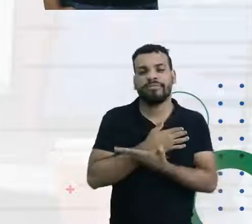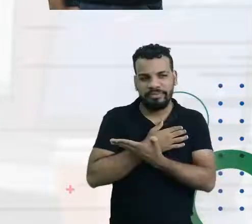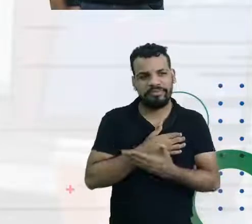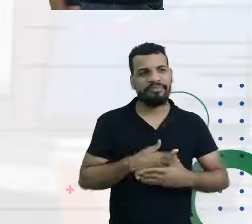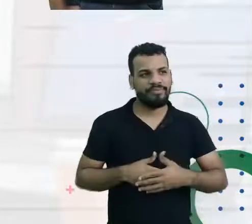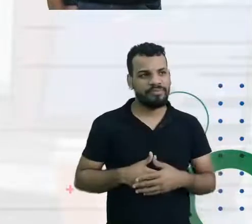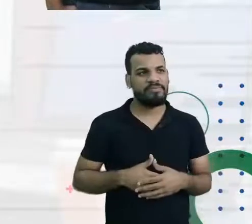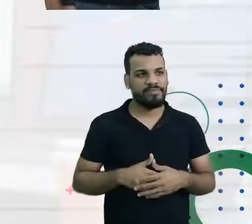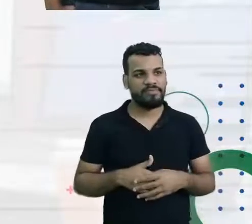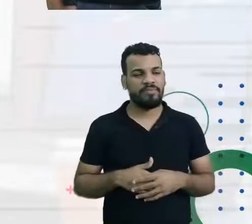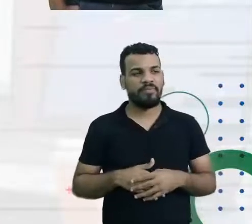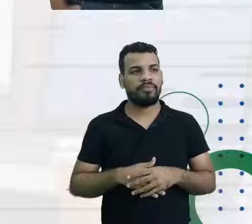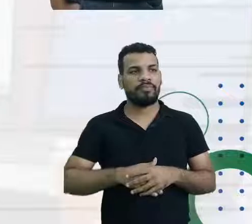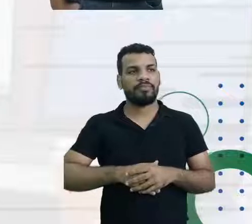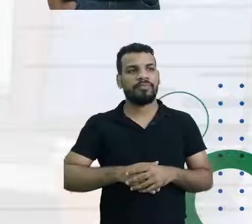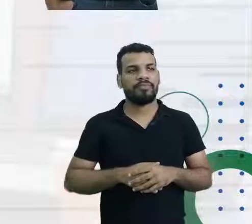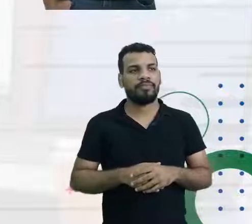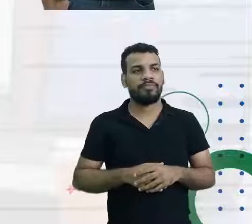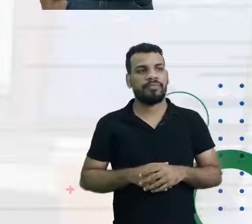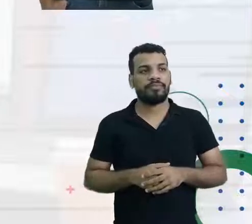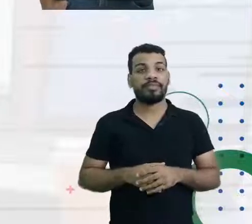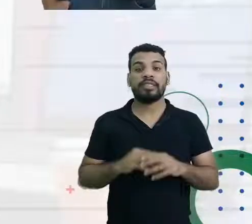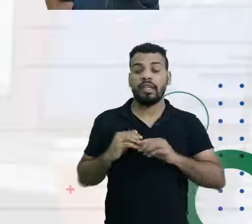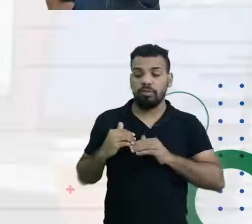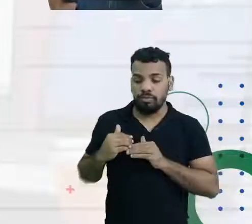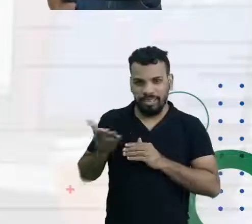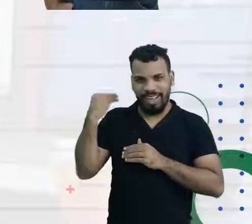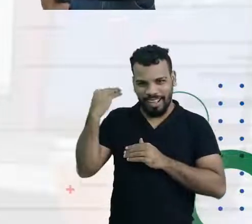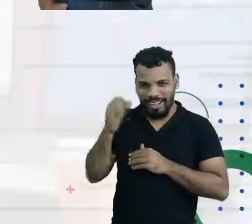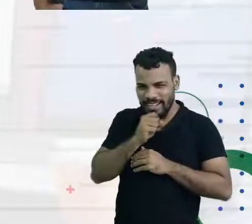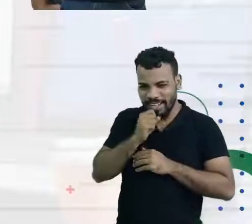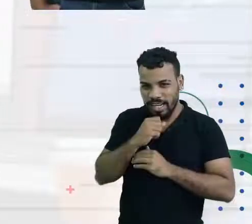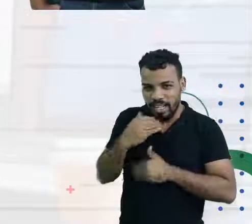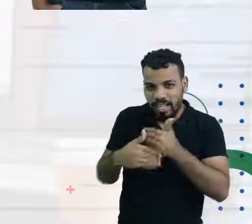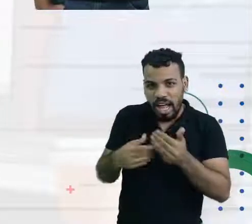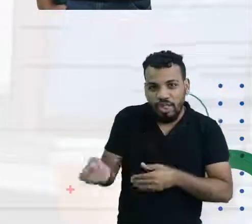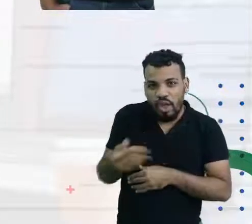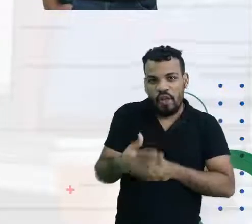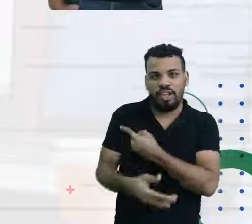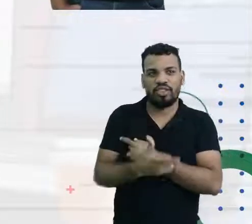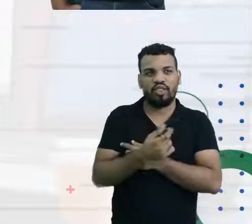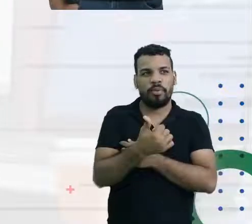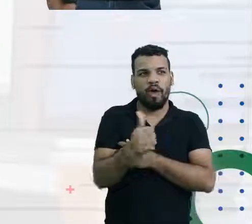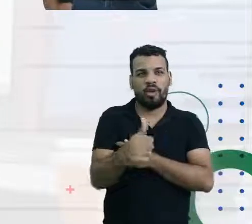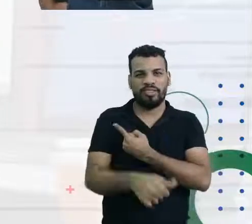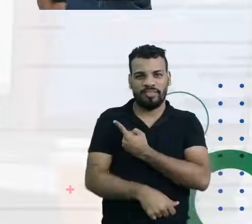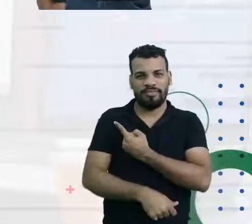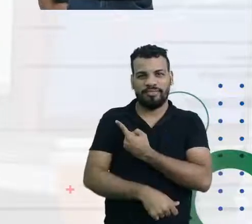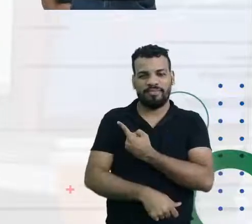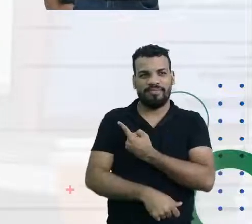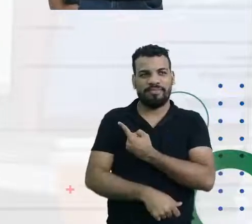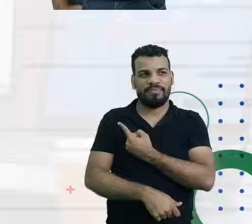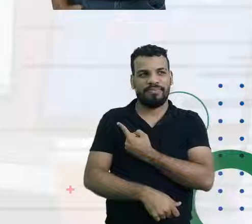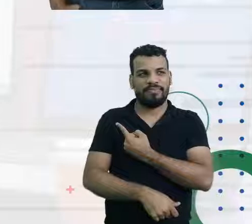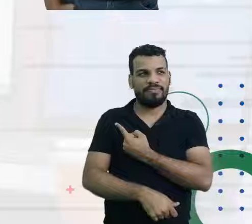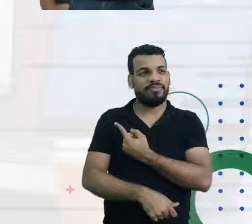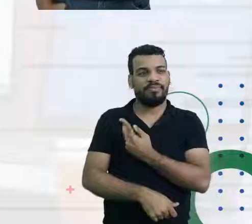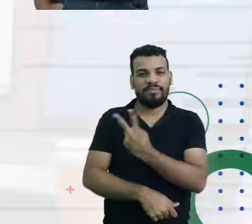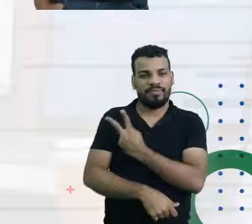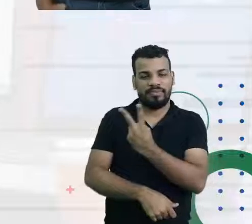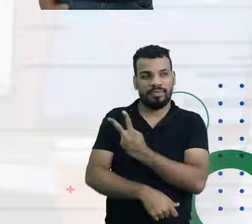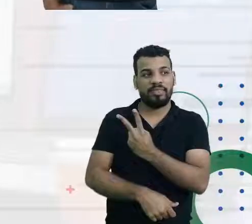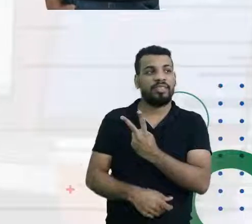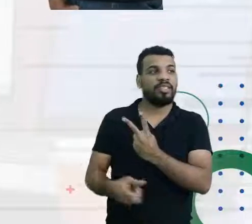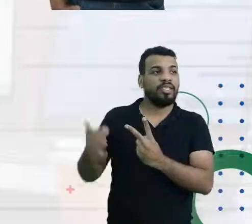art, eu trouxe alguns jogos mais novos. To The Moon aqui, que é de 2011, e Unsighted, que é